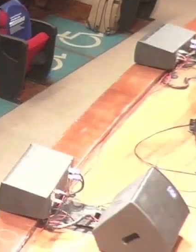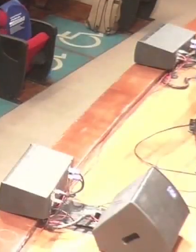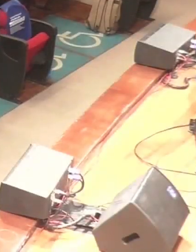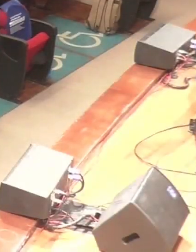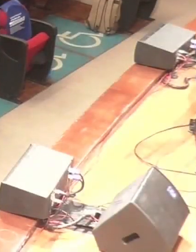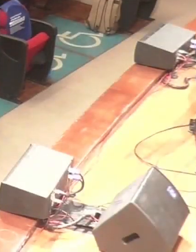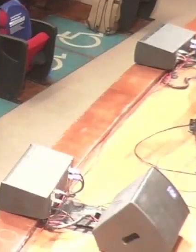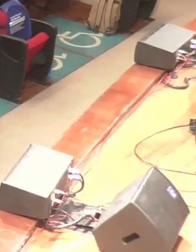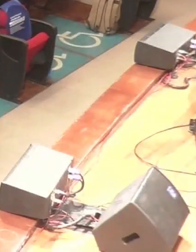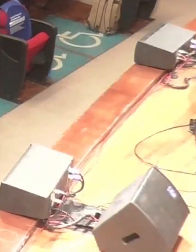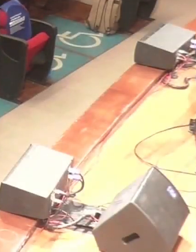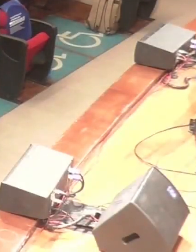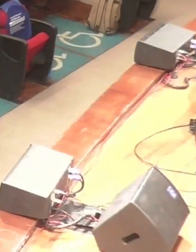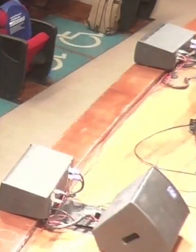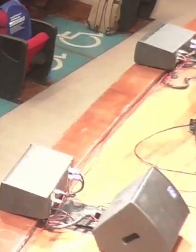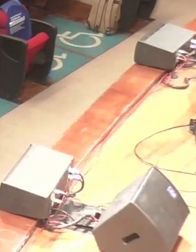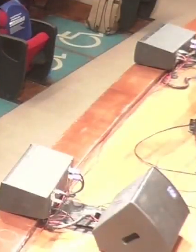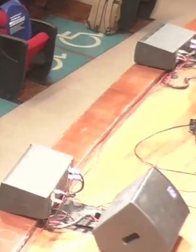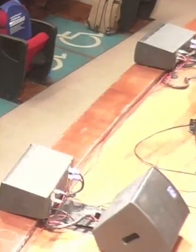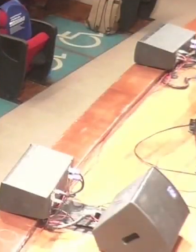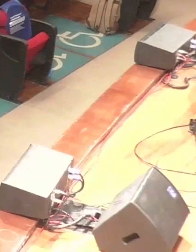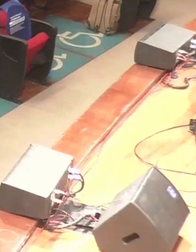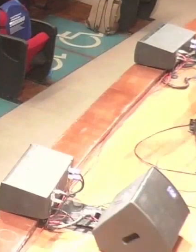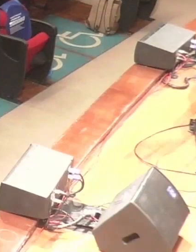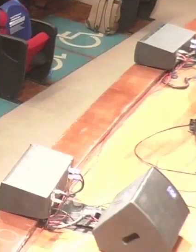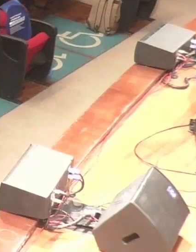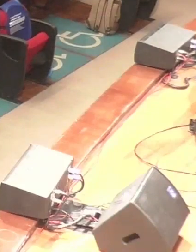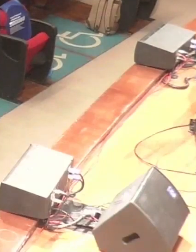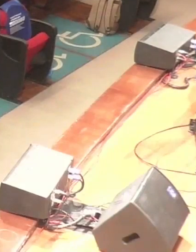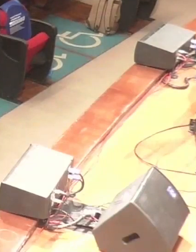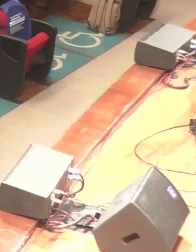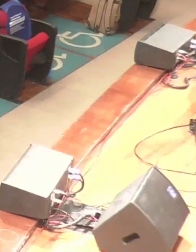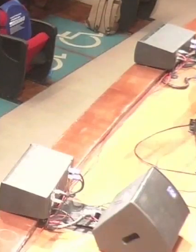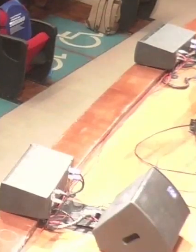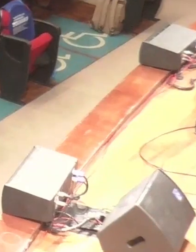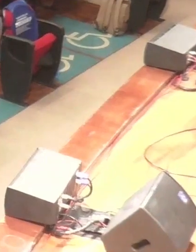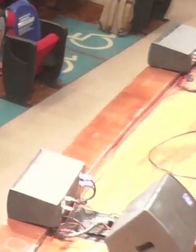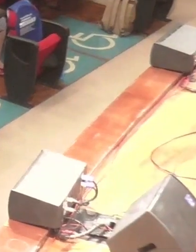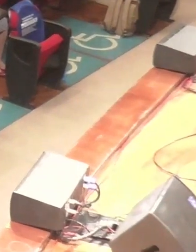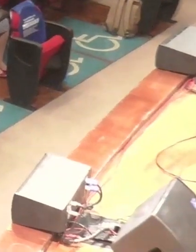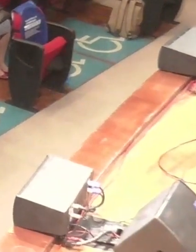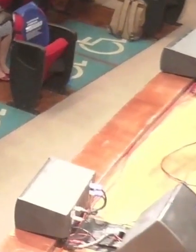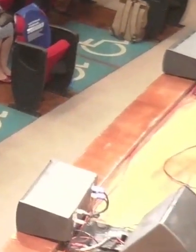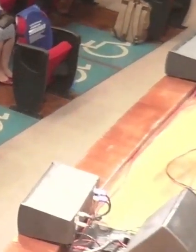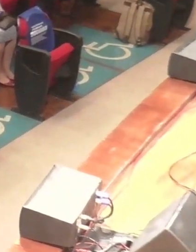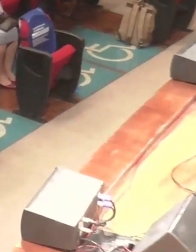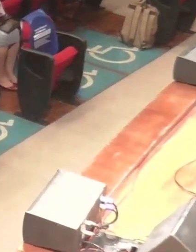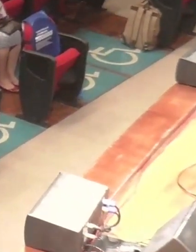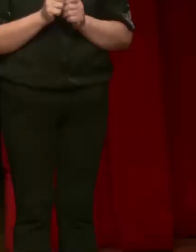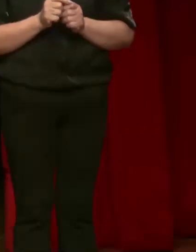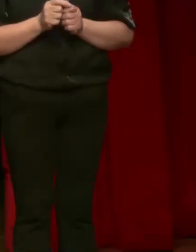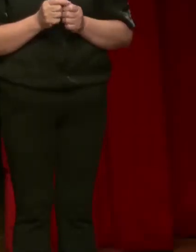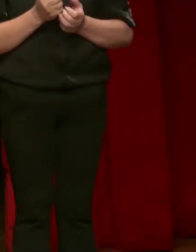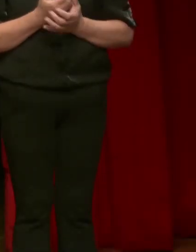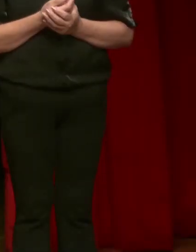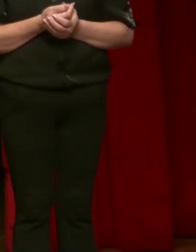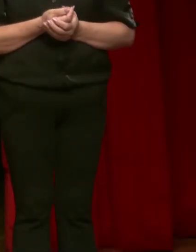Quem quer continuar e sair um pouquinho mais cedo, levanta a mão. Está dividido. Está dividido. Por que